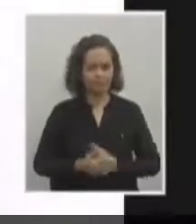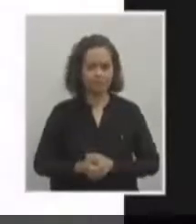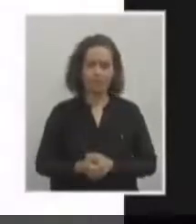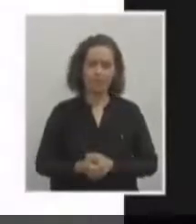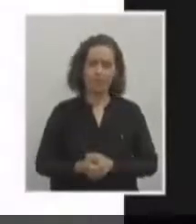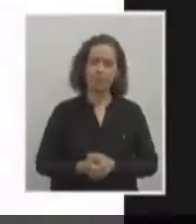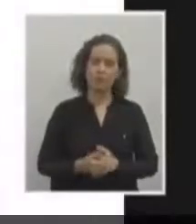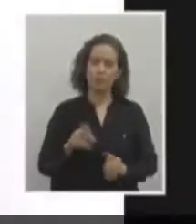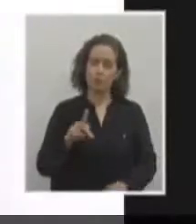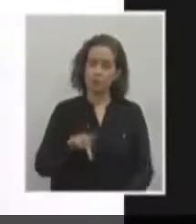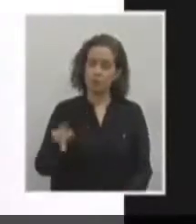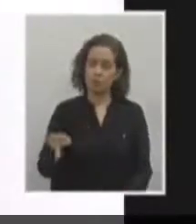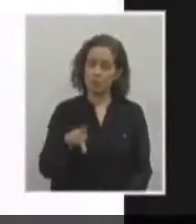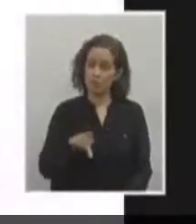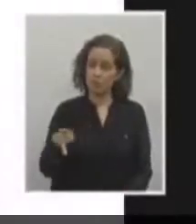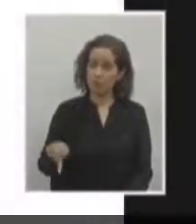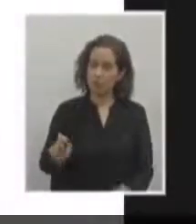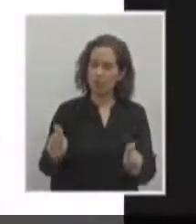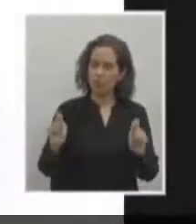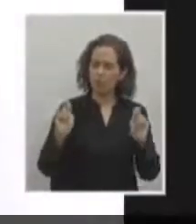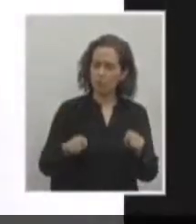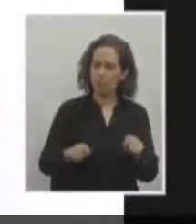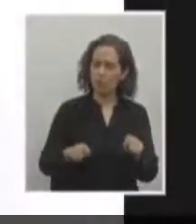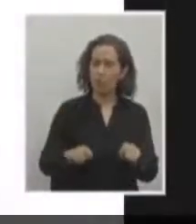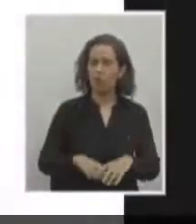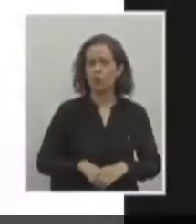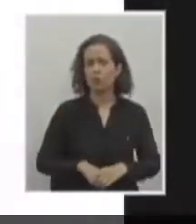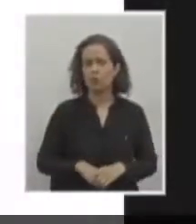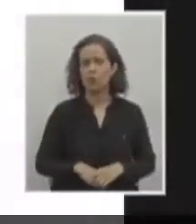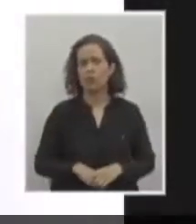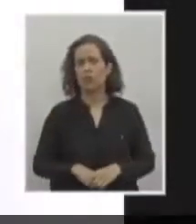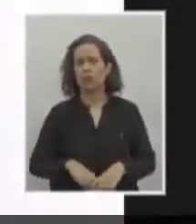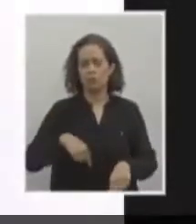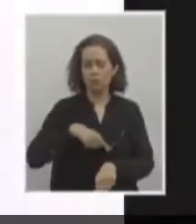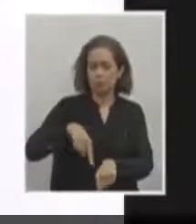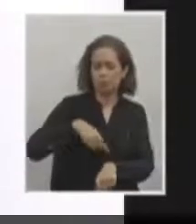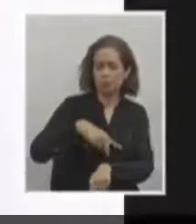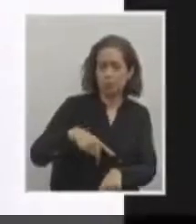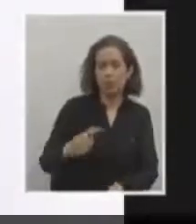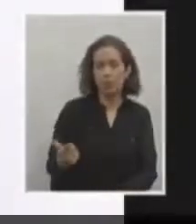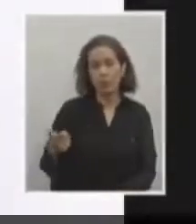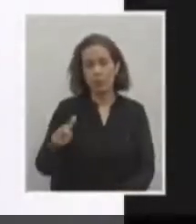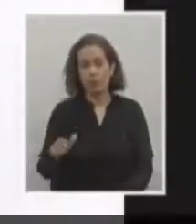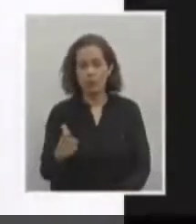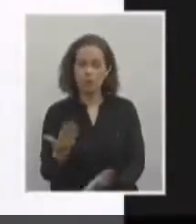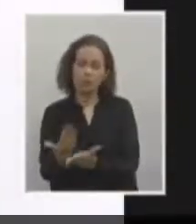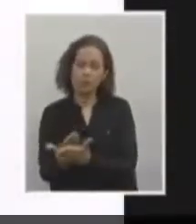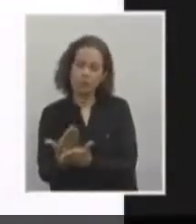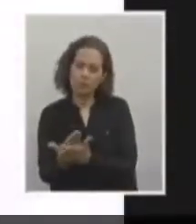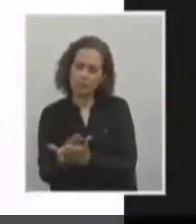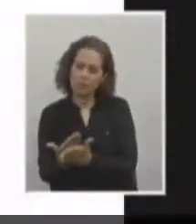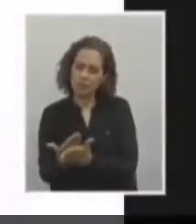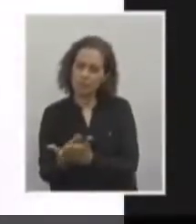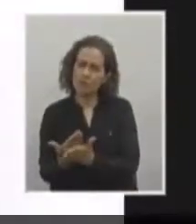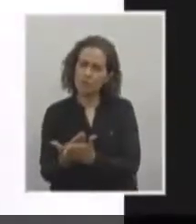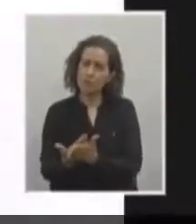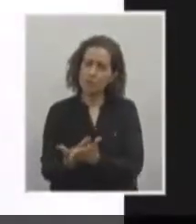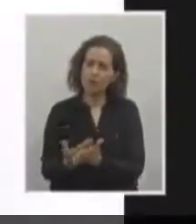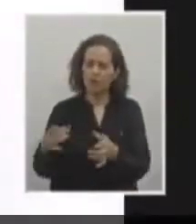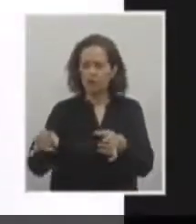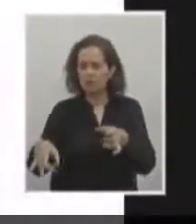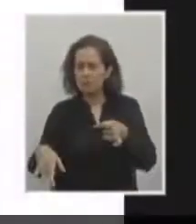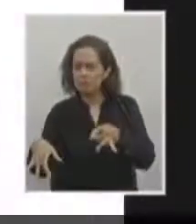aulas, ele pode pegar a extensão da carga horária com as aulas de aulas, porque tem aula sobrando, aula